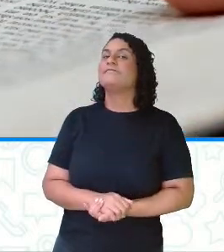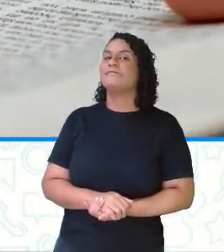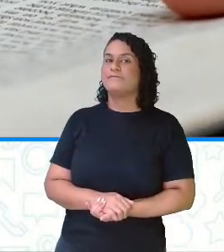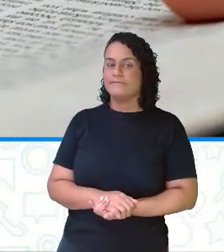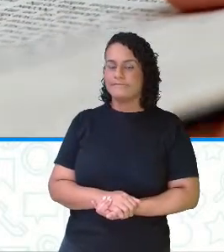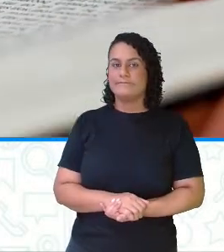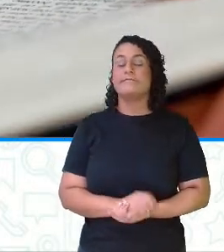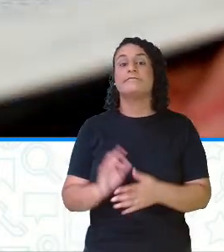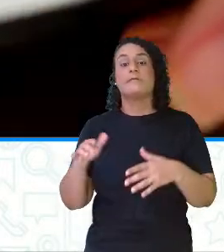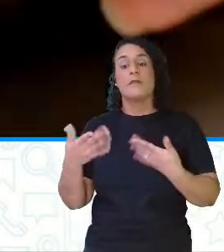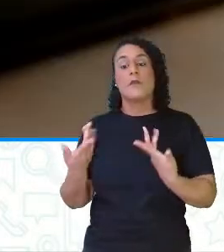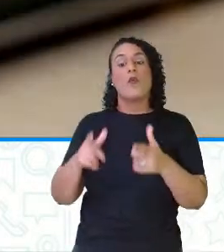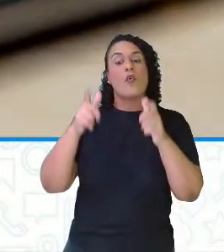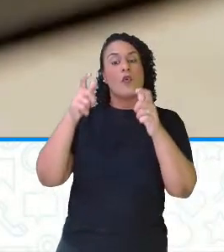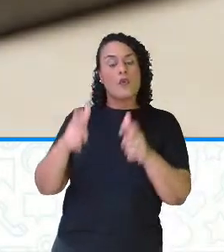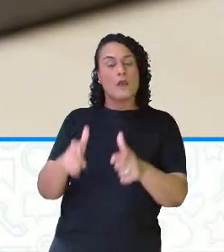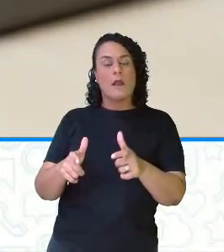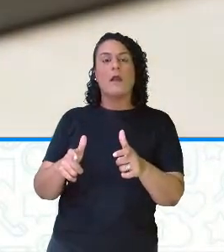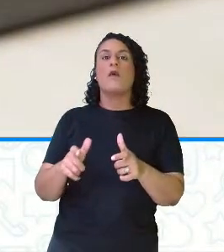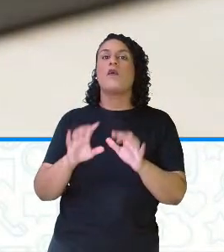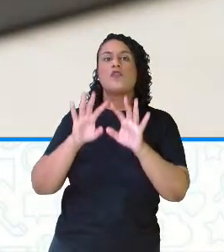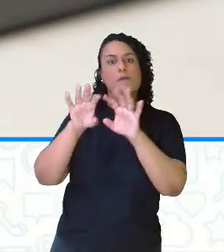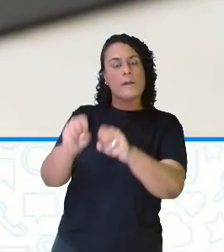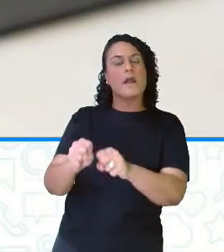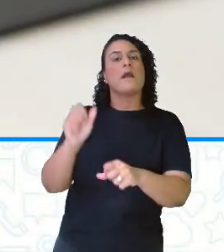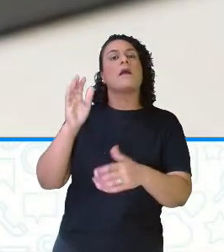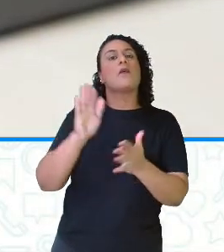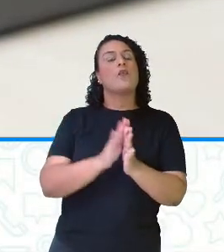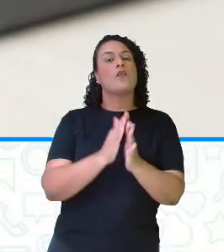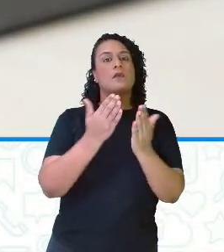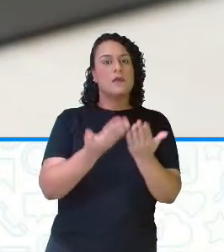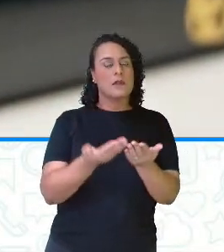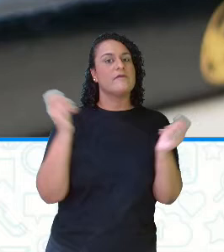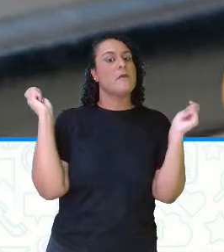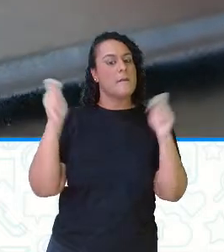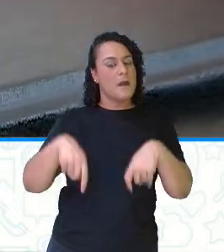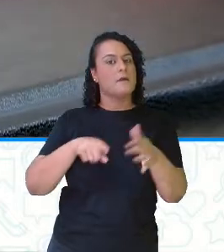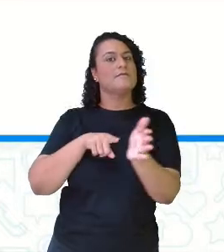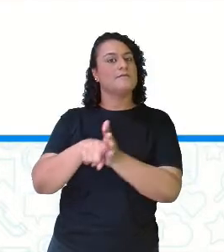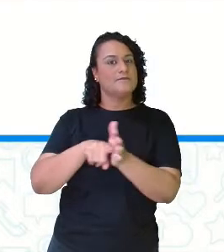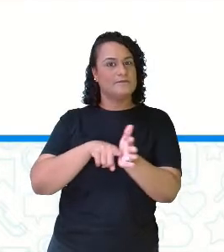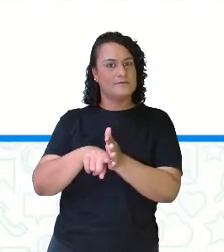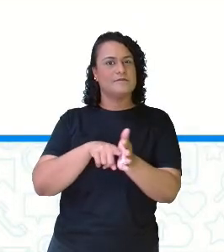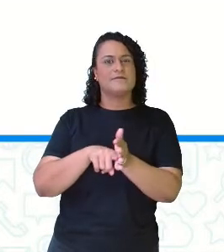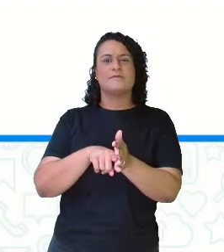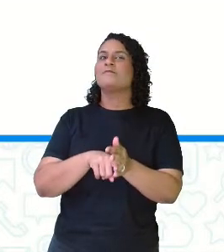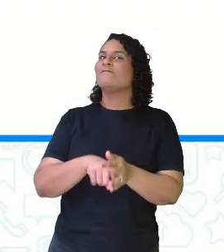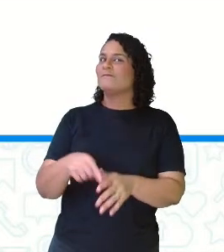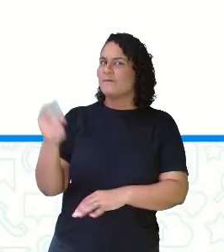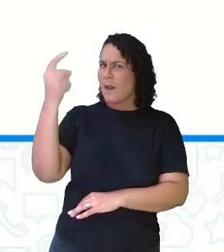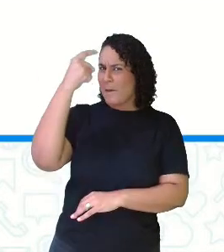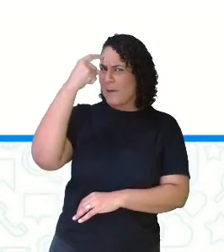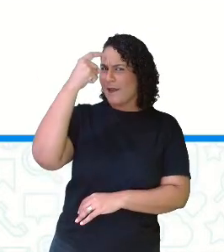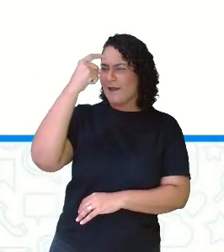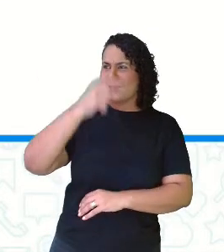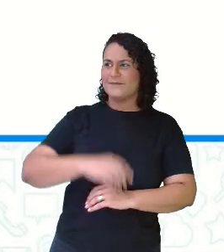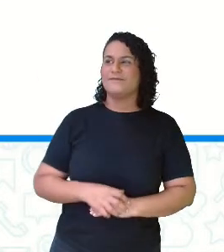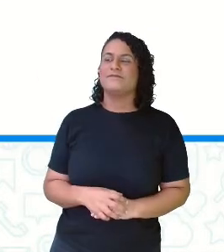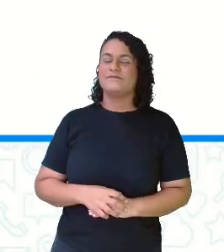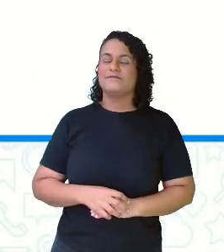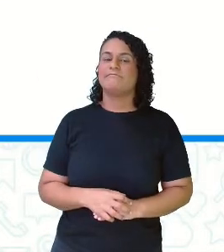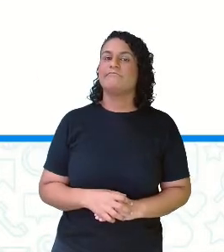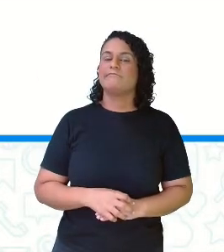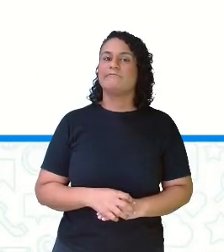que as pessoas vão, elas pegam o livro e também podem fazer pesquisas. Vamos pensando aí, tá? Então, um